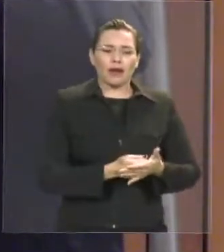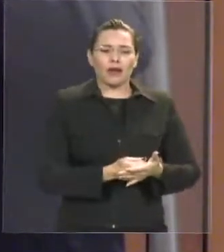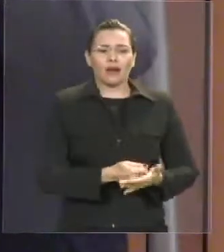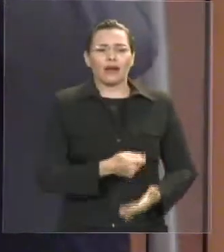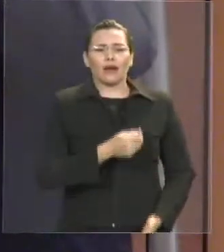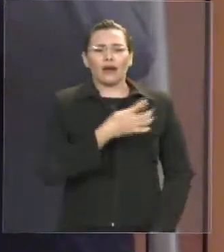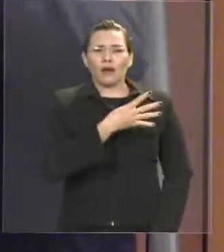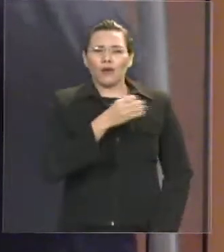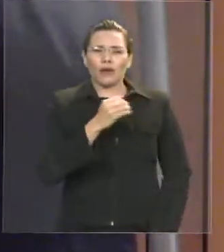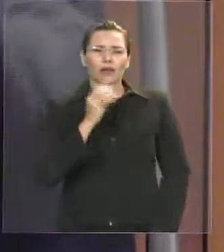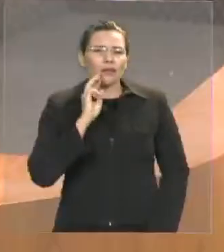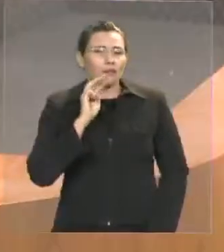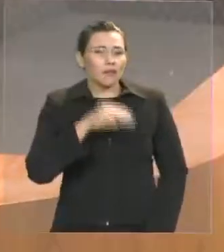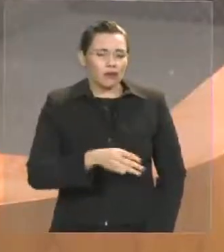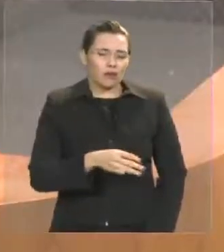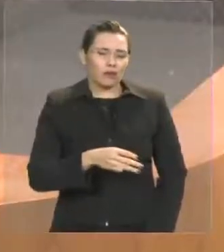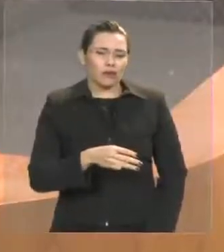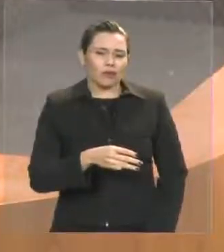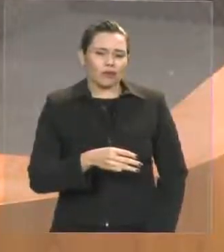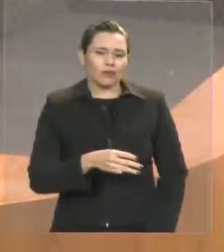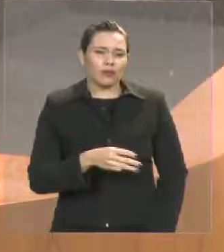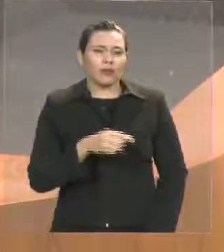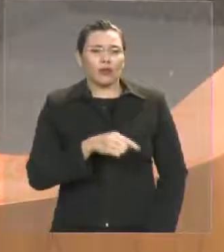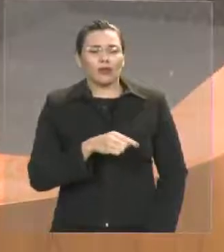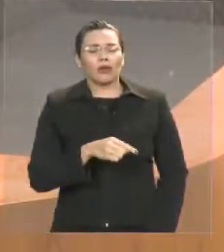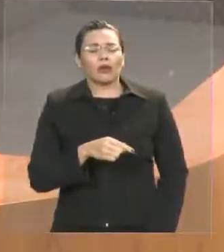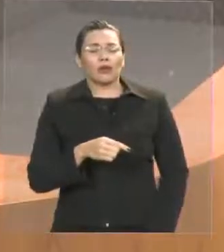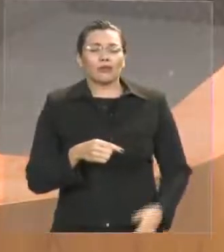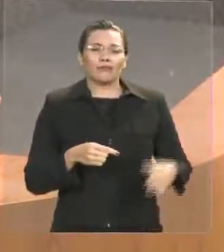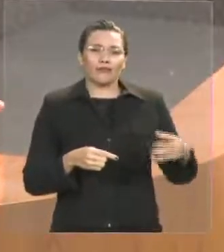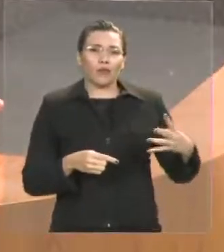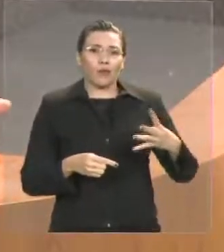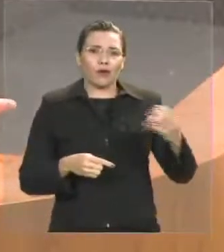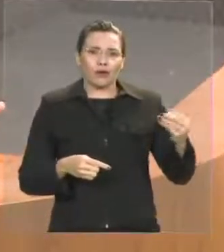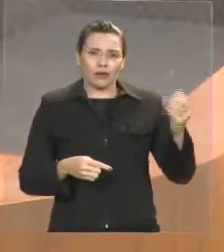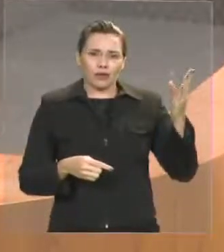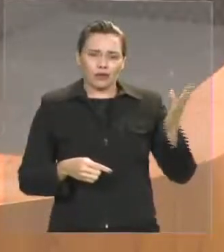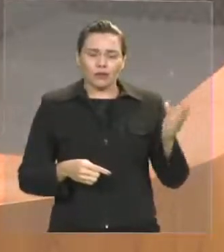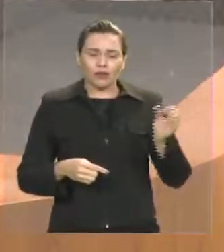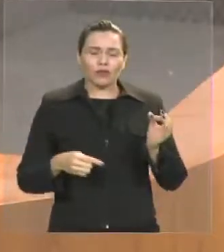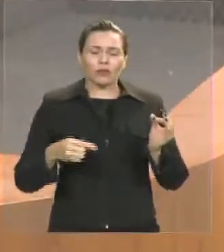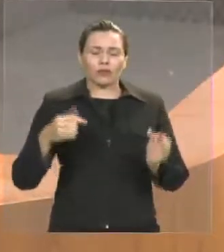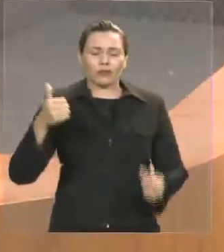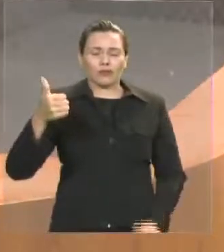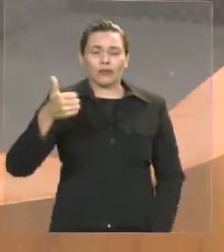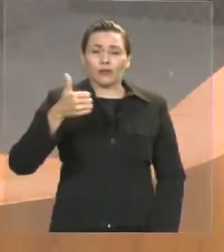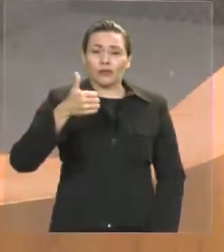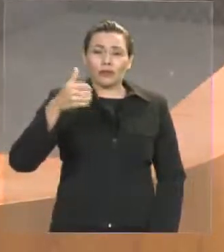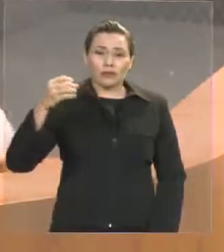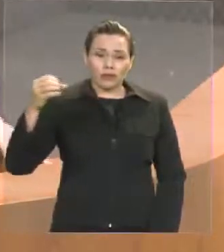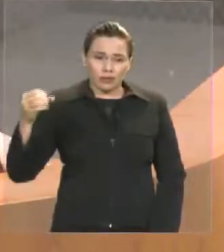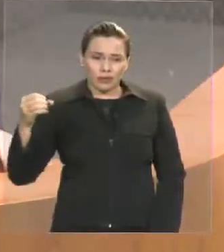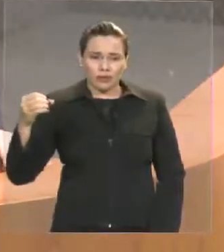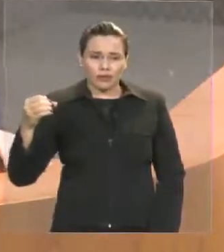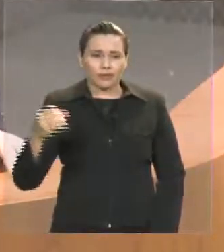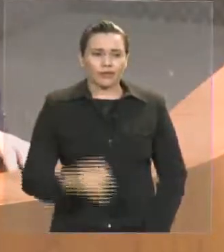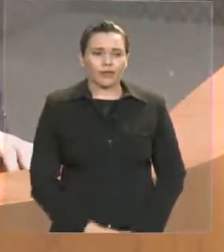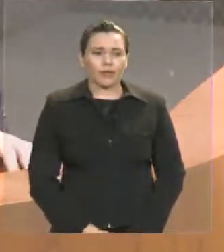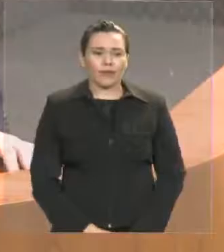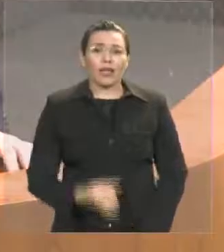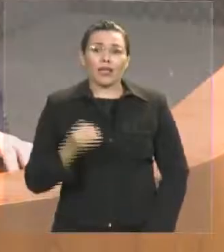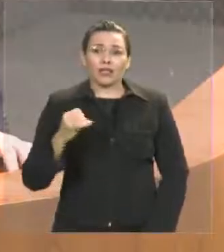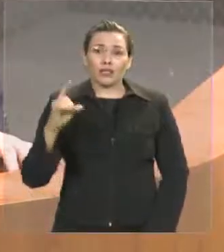40 milhões, ela vai representar 40%. Se esse percentual diminuir, é óbvio que o impacto da folha de pagamento fica